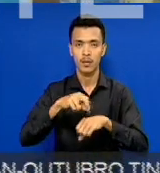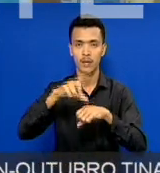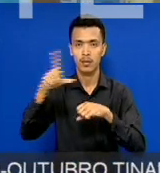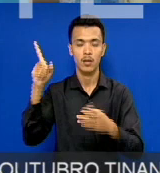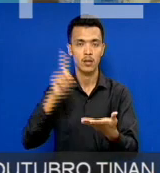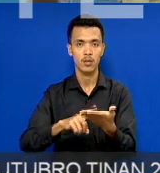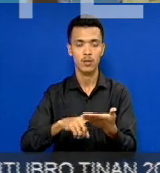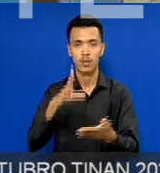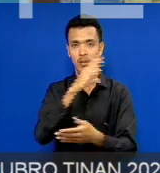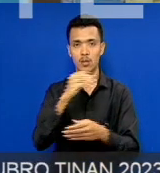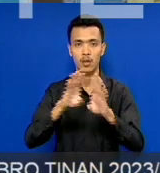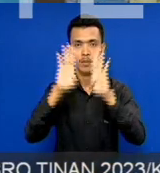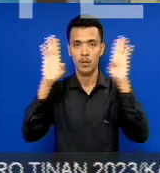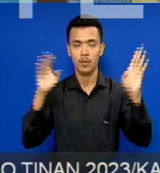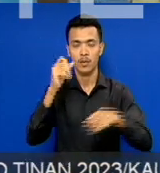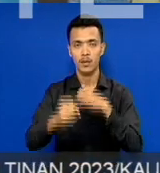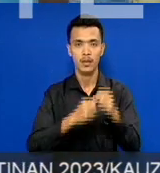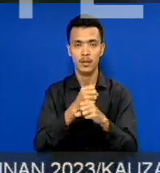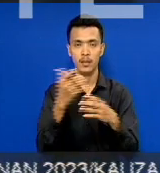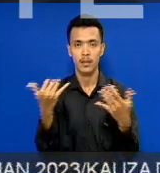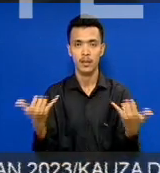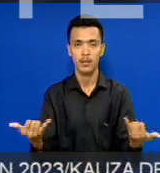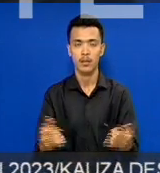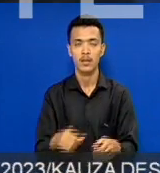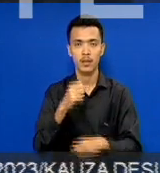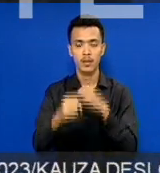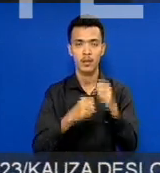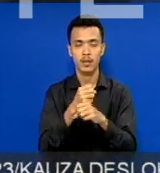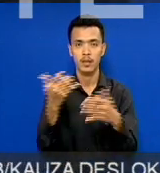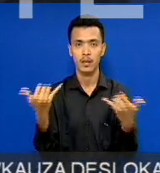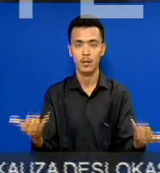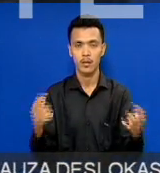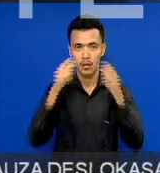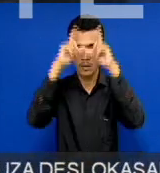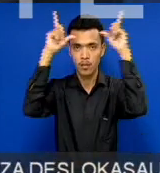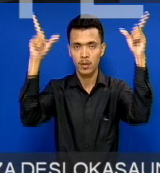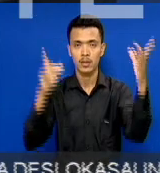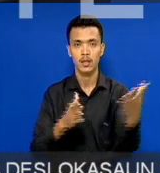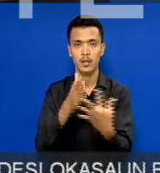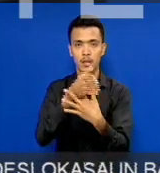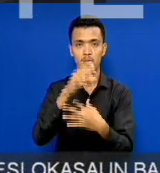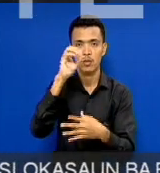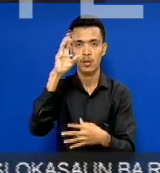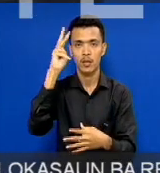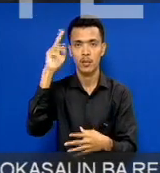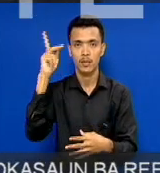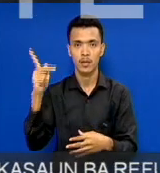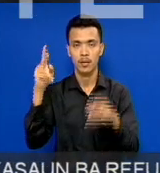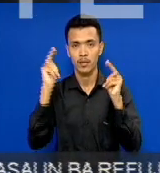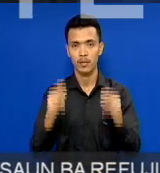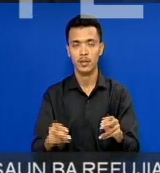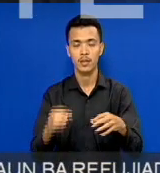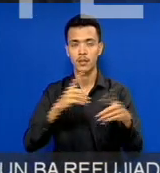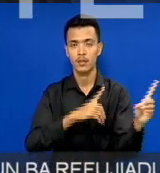no aprova e atina ne. Nino Pereira Actuir, Tina Net Timor-Leste adere a uma boa Organização Mundial Comércio. Também precisa